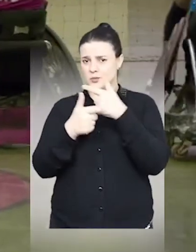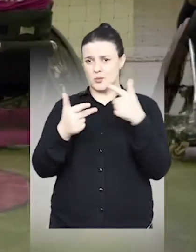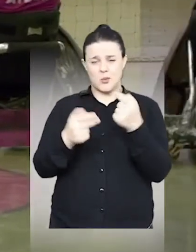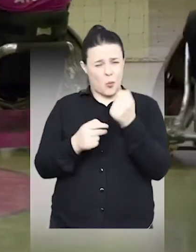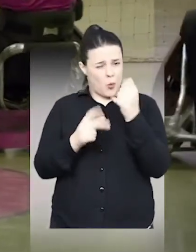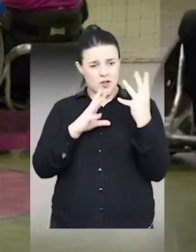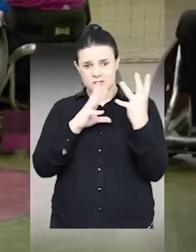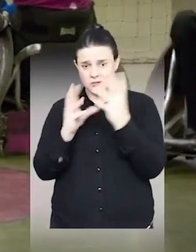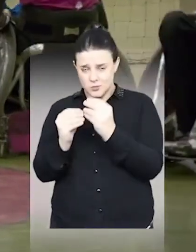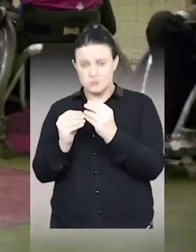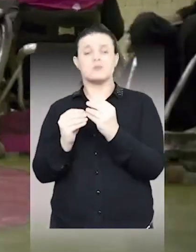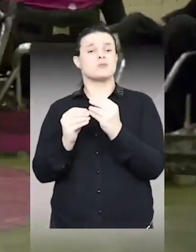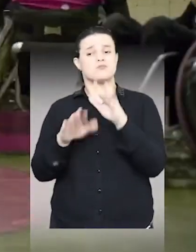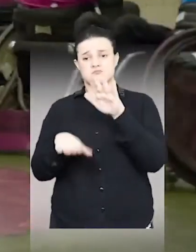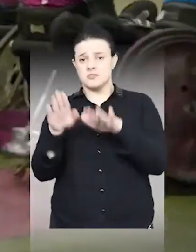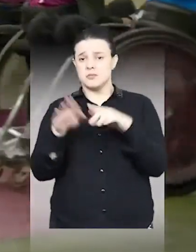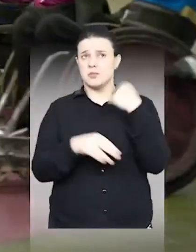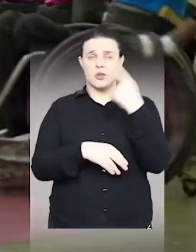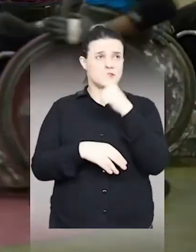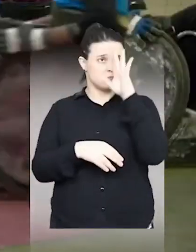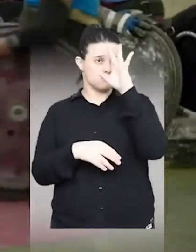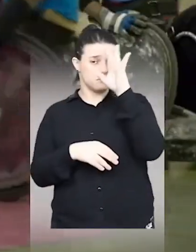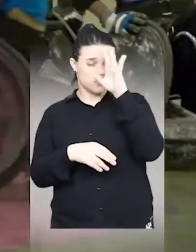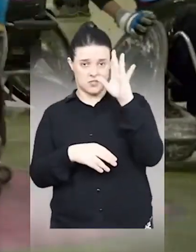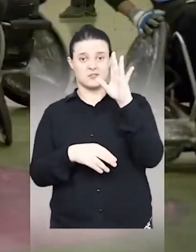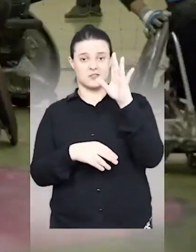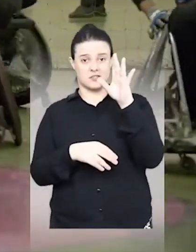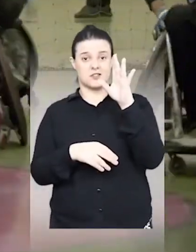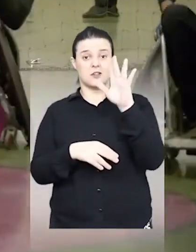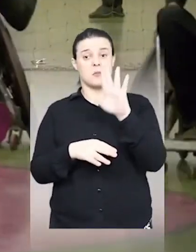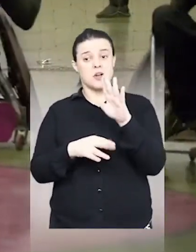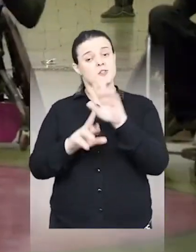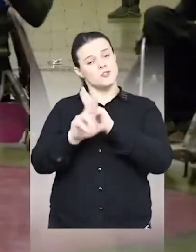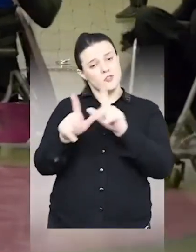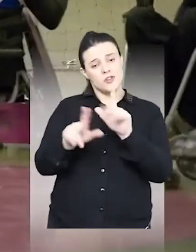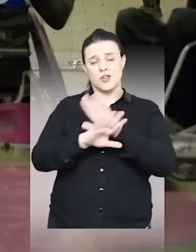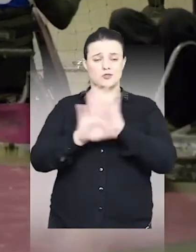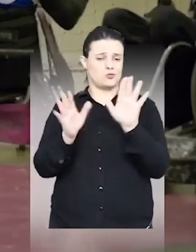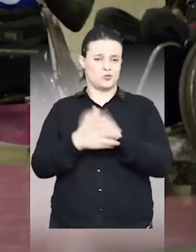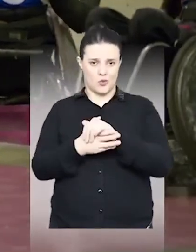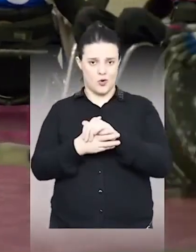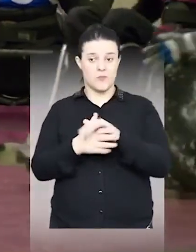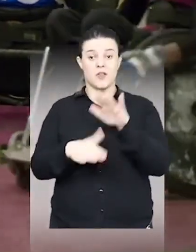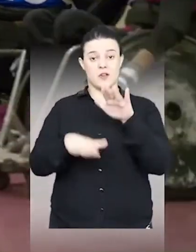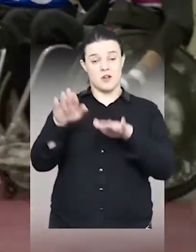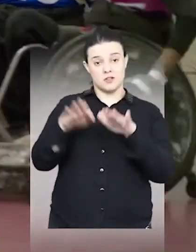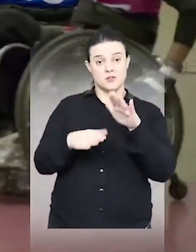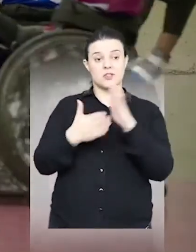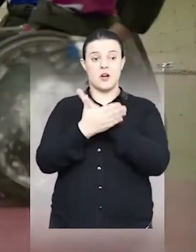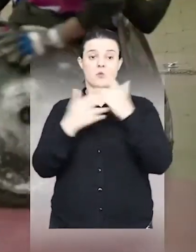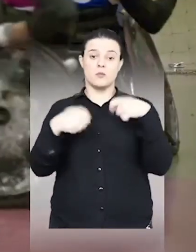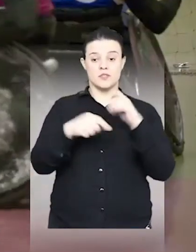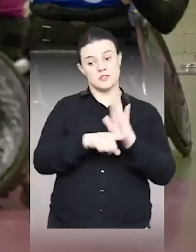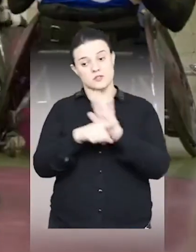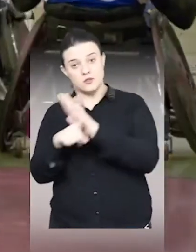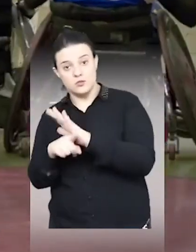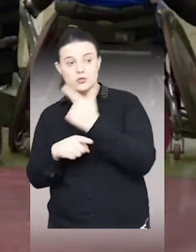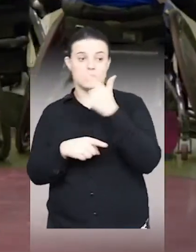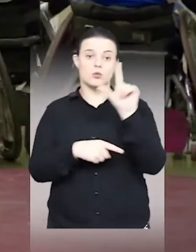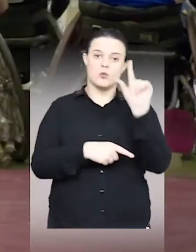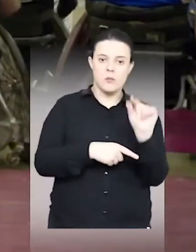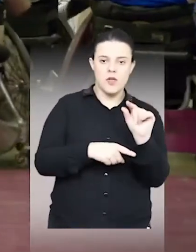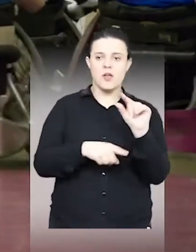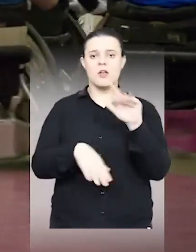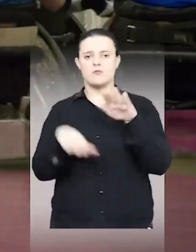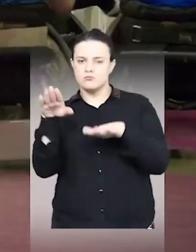muita coisa, ou quase tudo, ou tudo do que a gente imagina, mas de formas diferentes, né? Às vezes uns precisam de mais